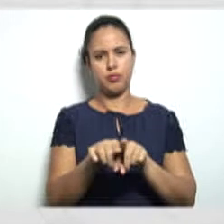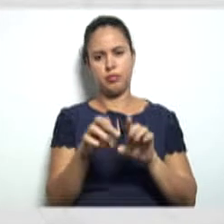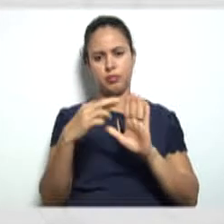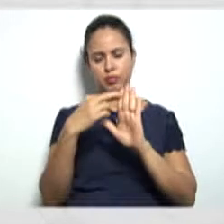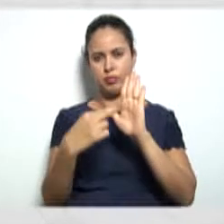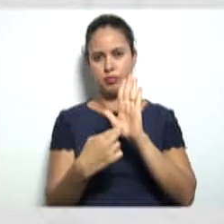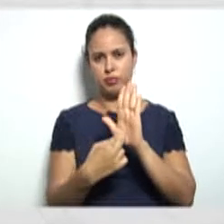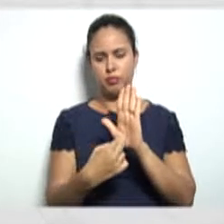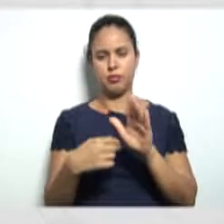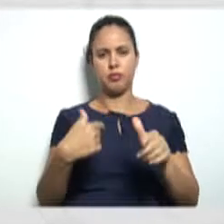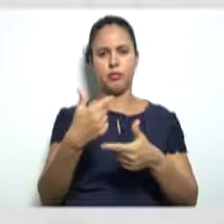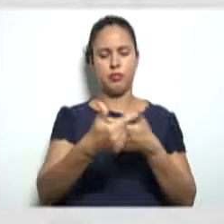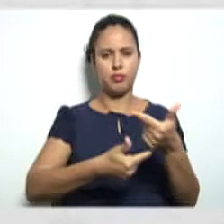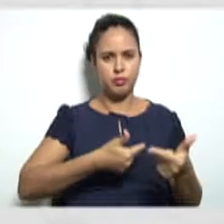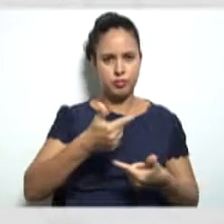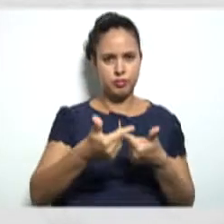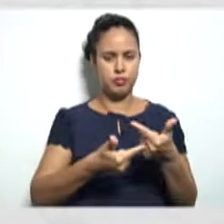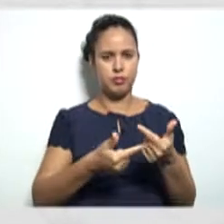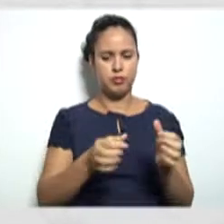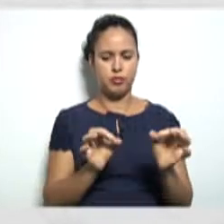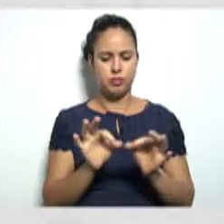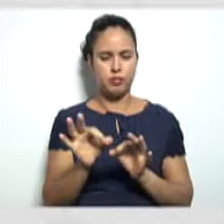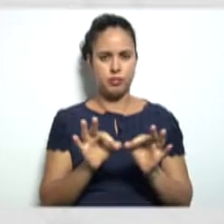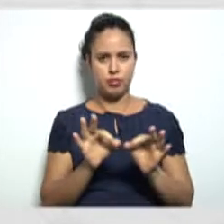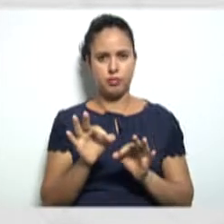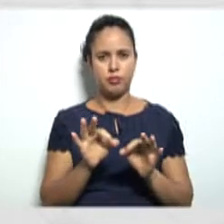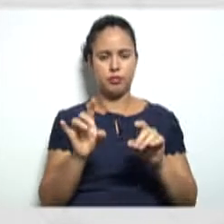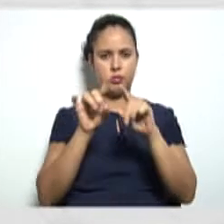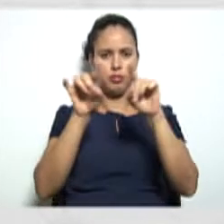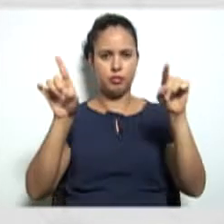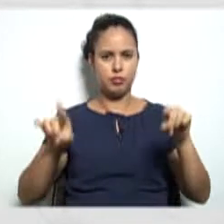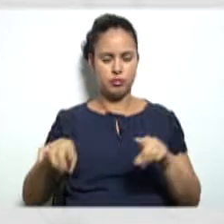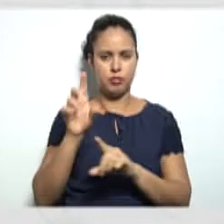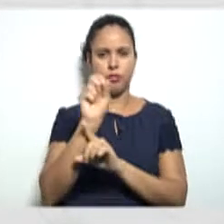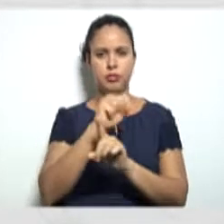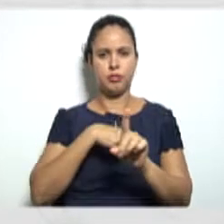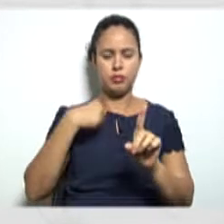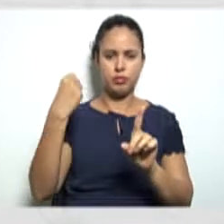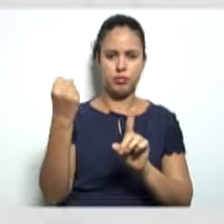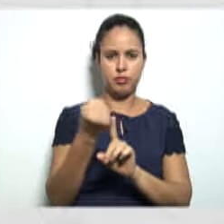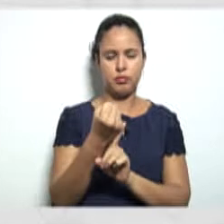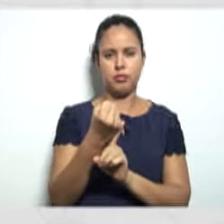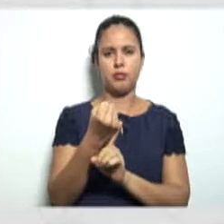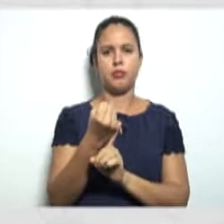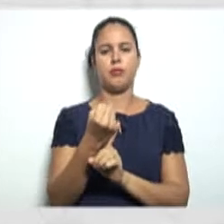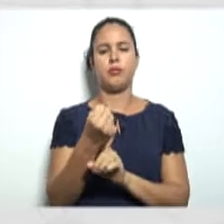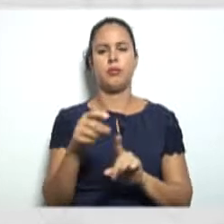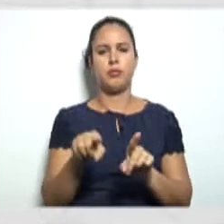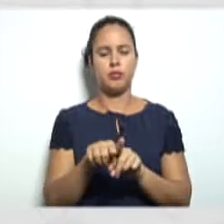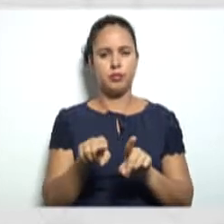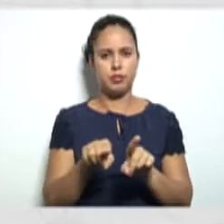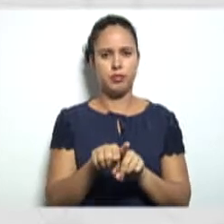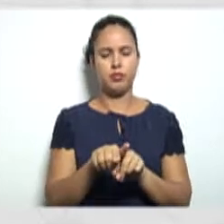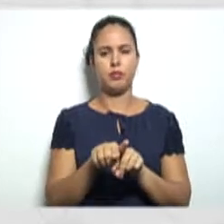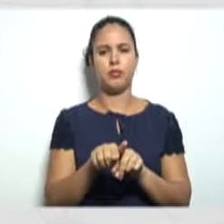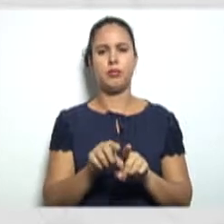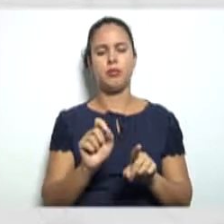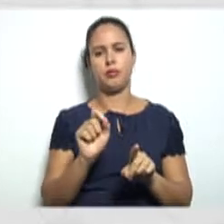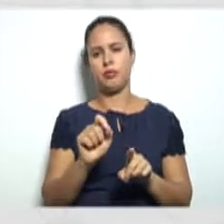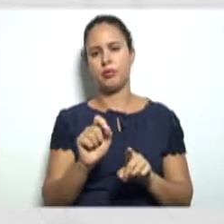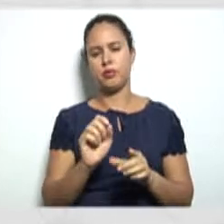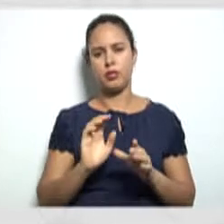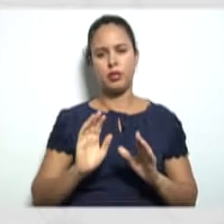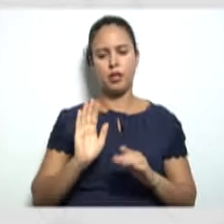da atividade, organização do quadro social, estímulo à comunidade à participação nos projetos de recuperação